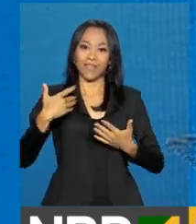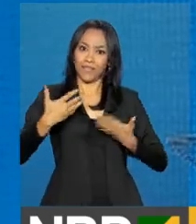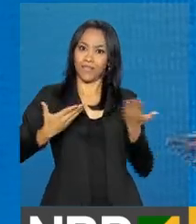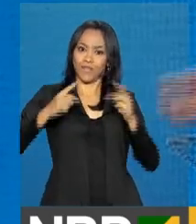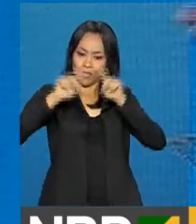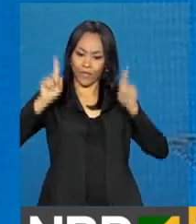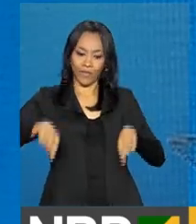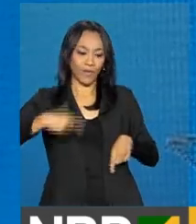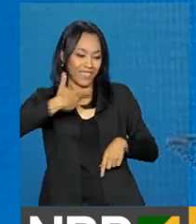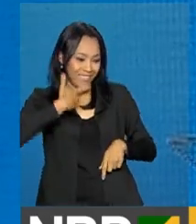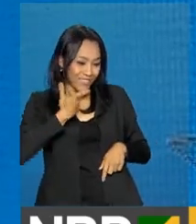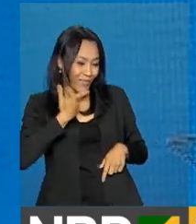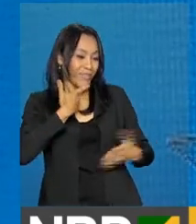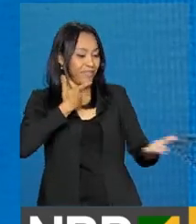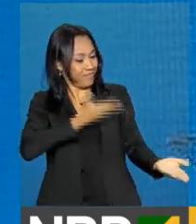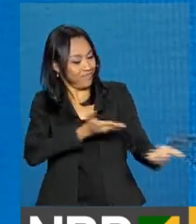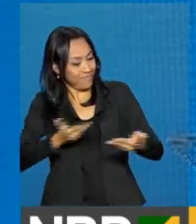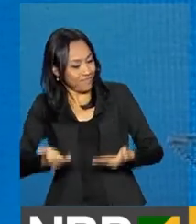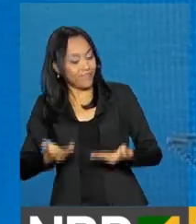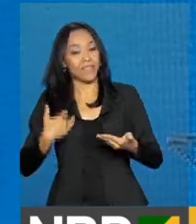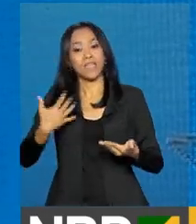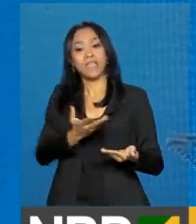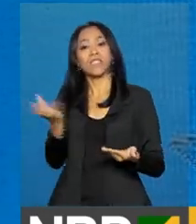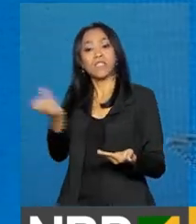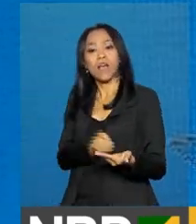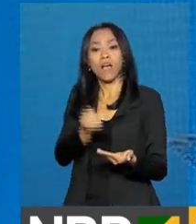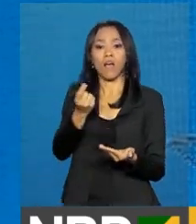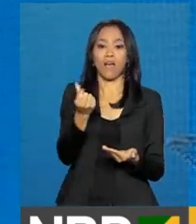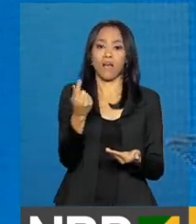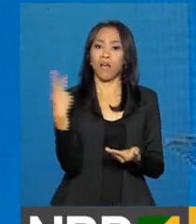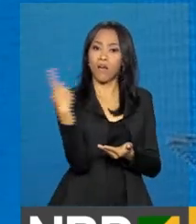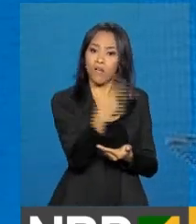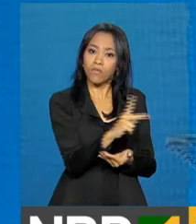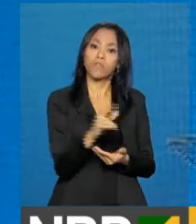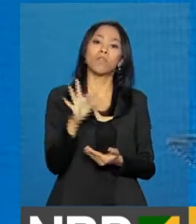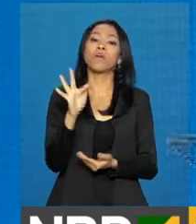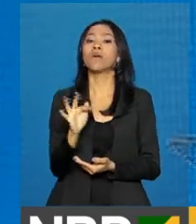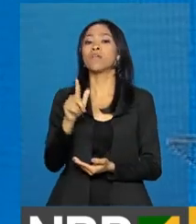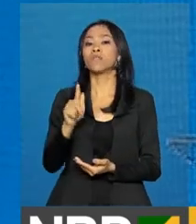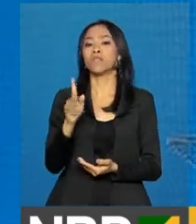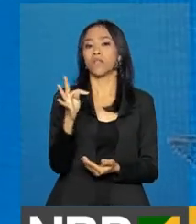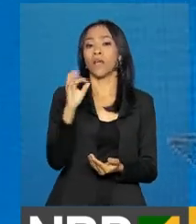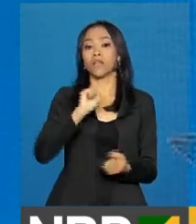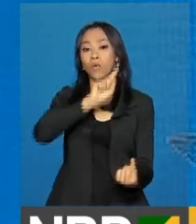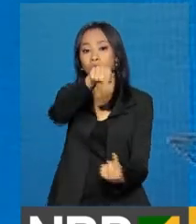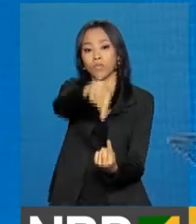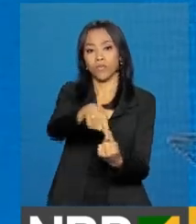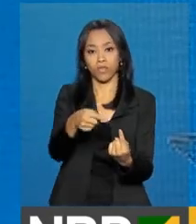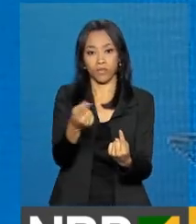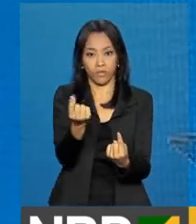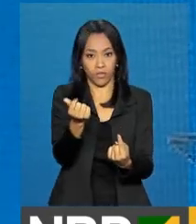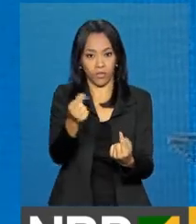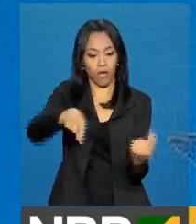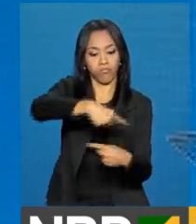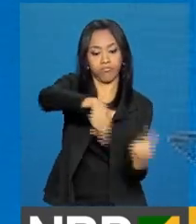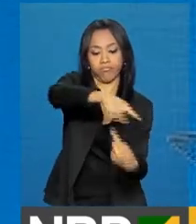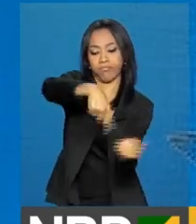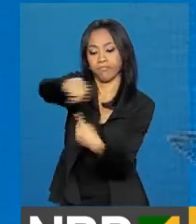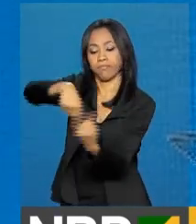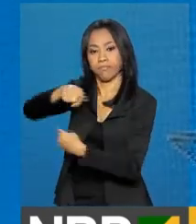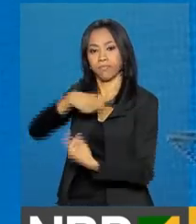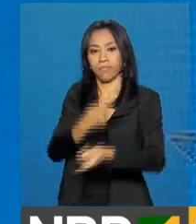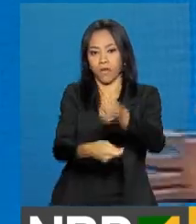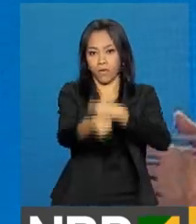Caixa e sorridentemente sacavam o seu dinheiro para injetá-lo na economia brasileira,